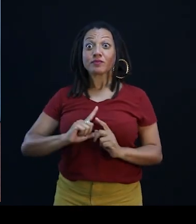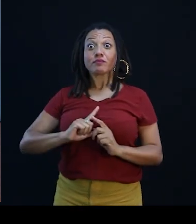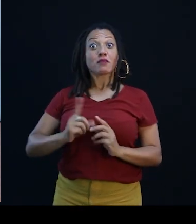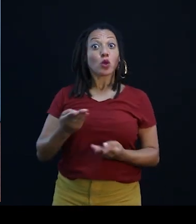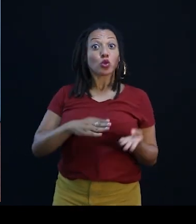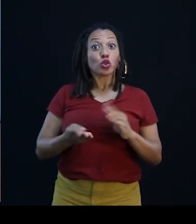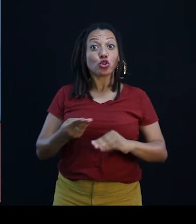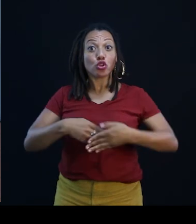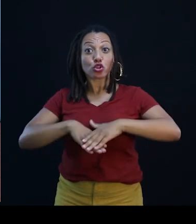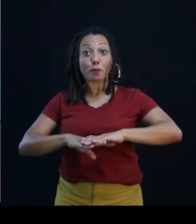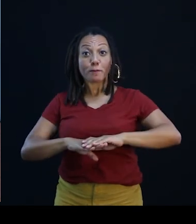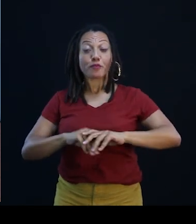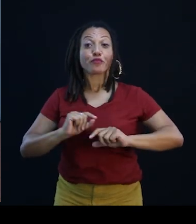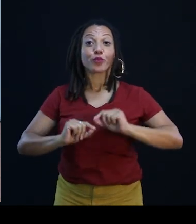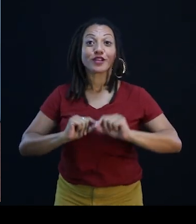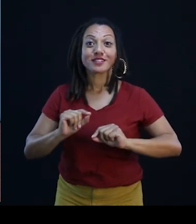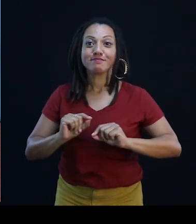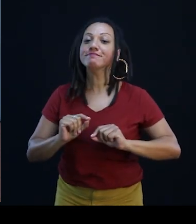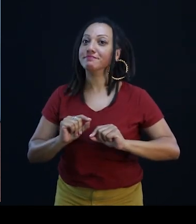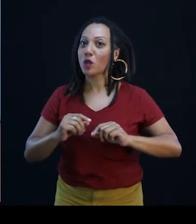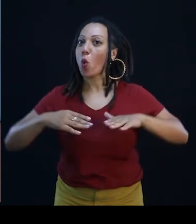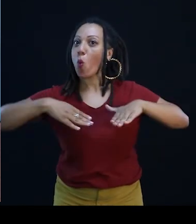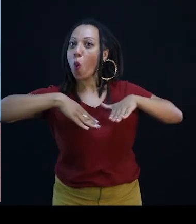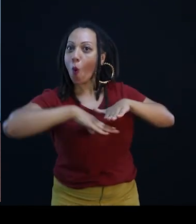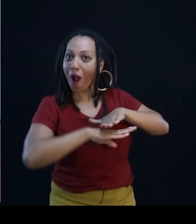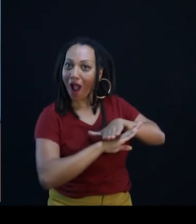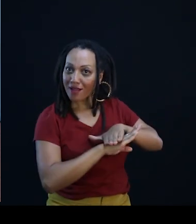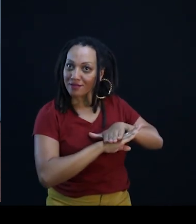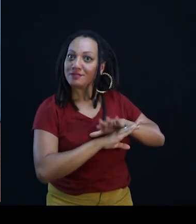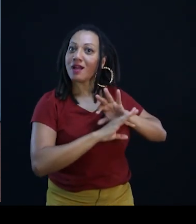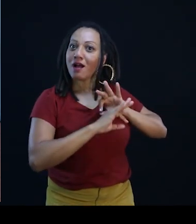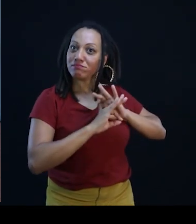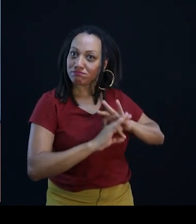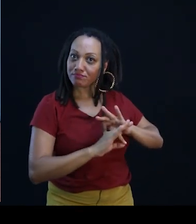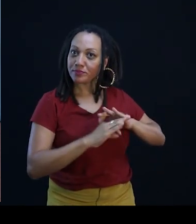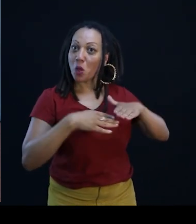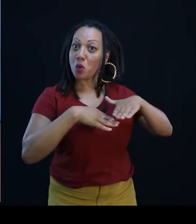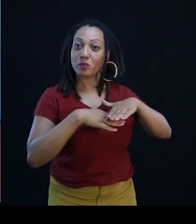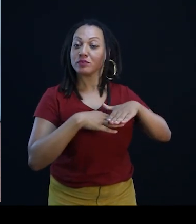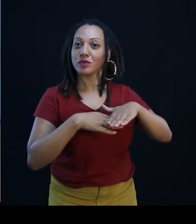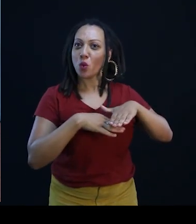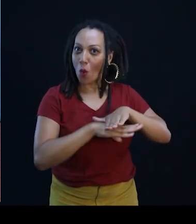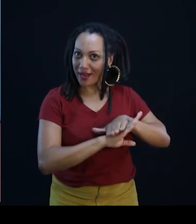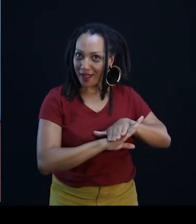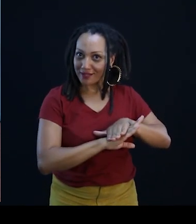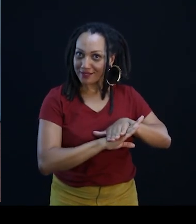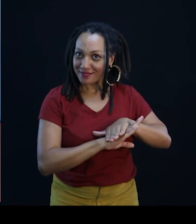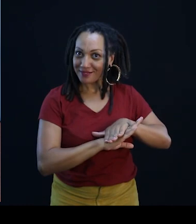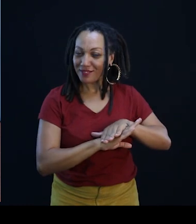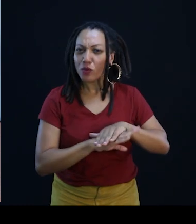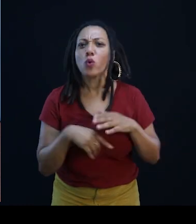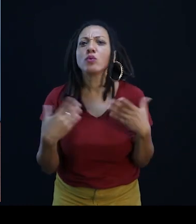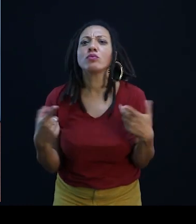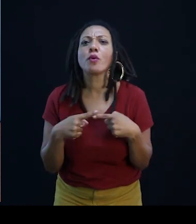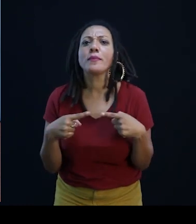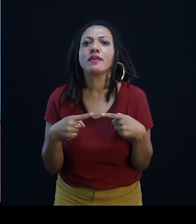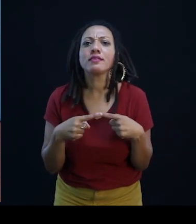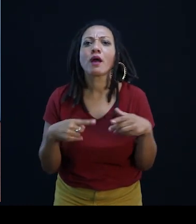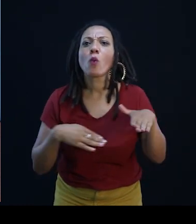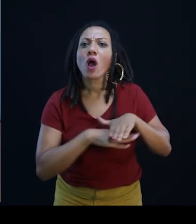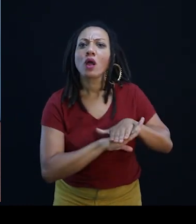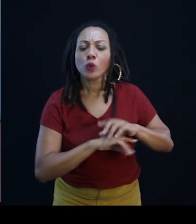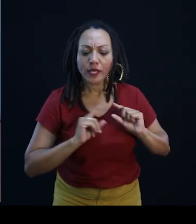pequenininha. Depois que dobrou, tem que guardar. Guardar. Depois de guardar? Não, vai guardar. Vamos guardar então. Que som que vai ser